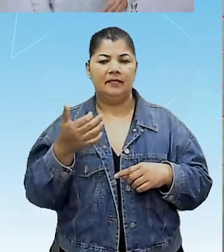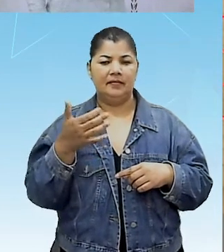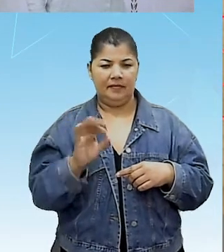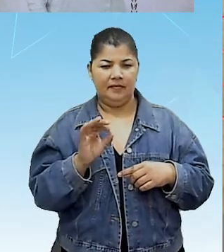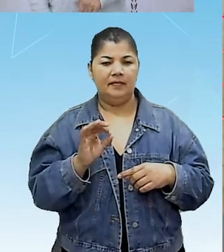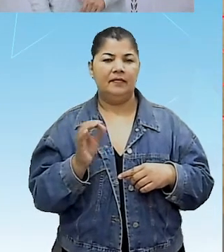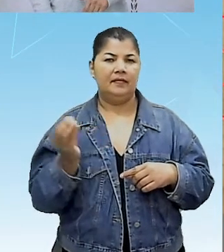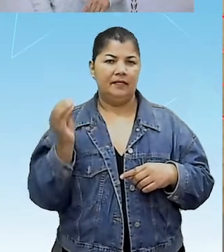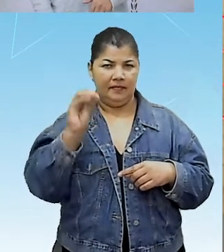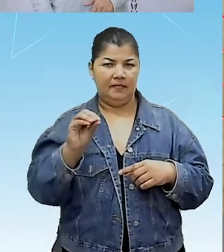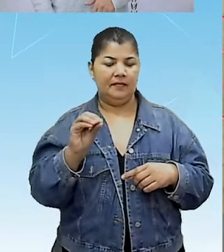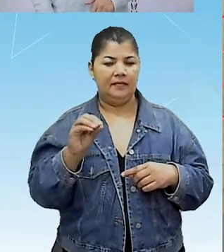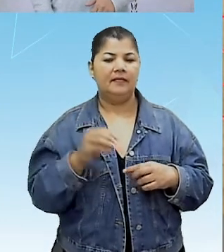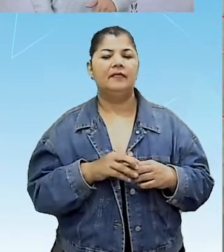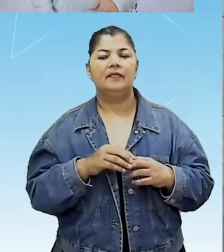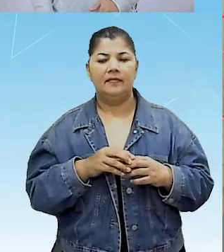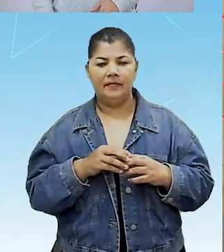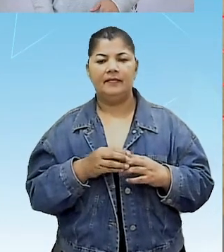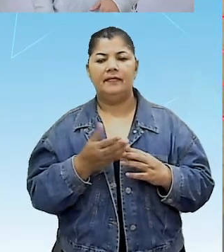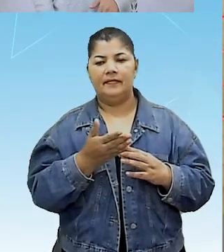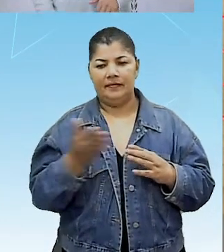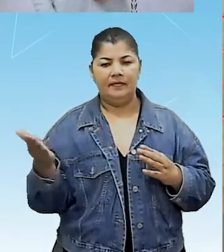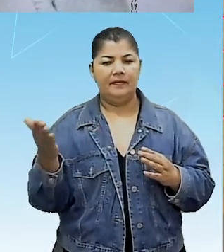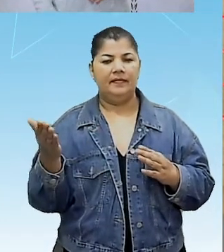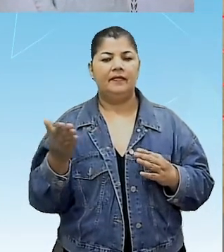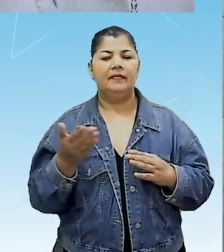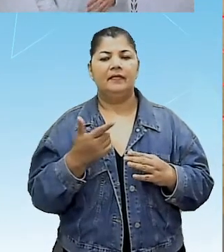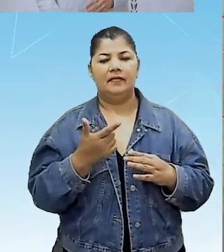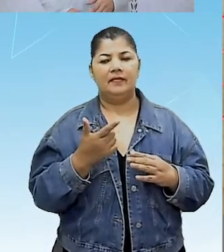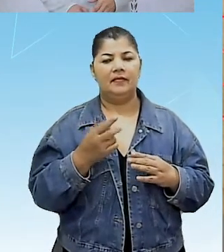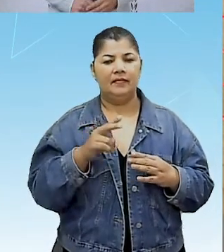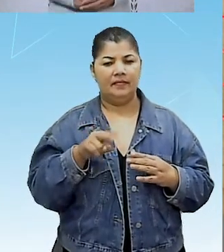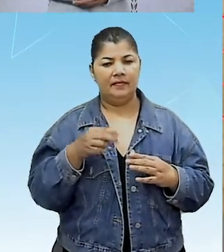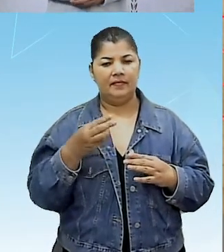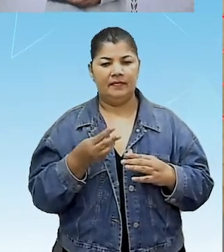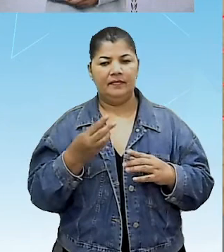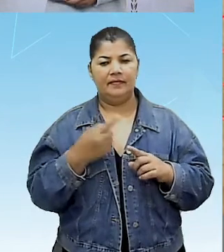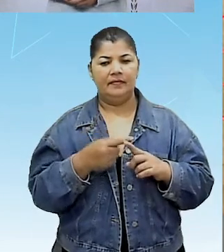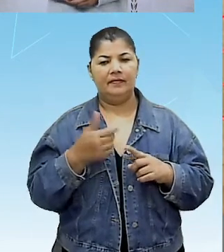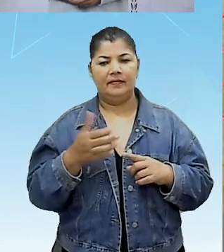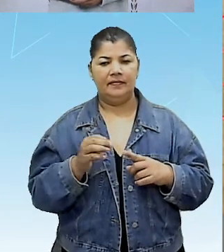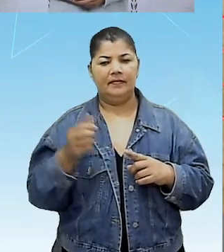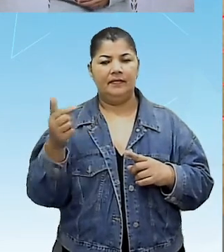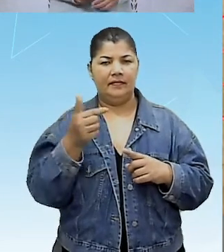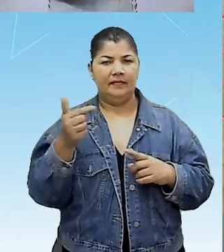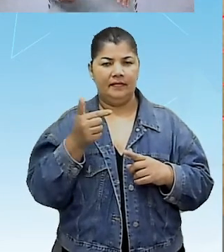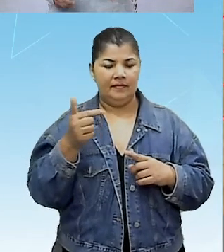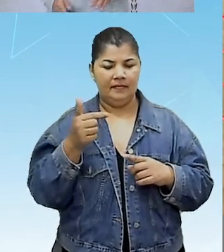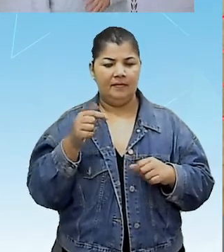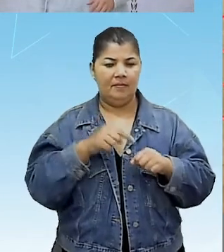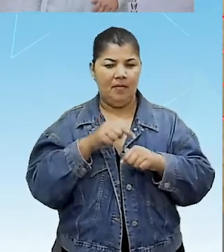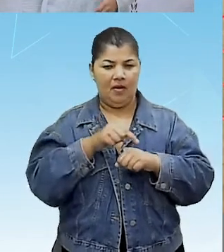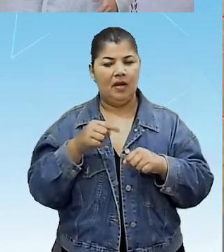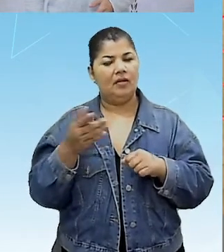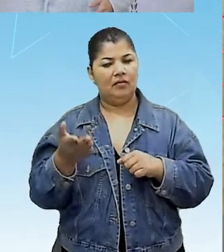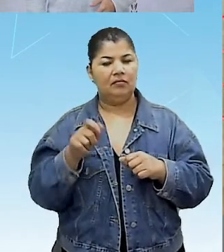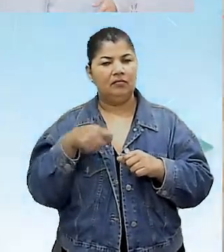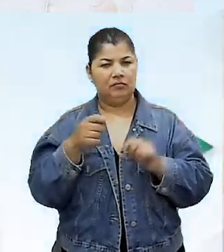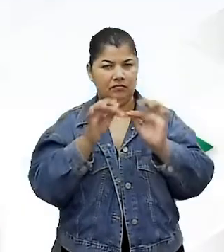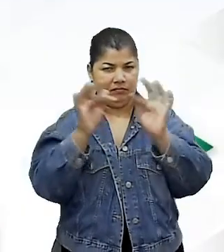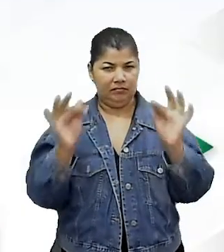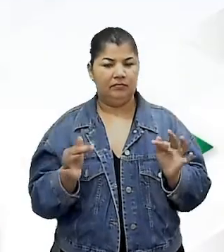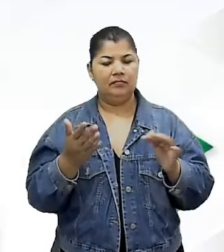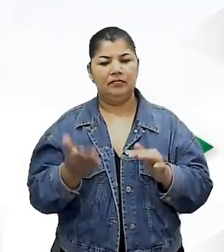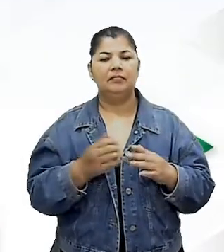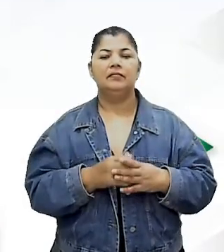né? Então, 2,3 vezes 10 a 22 de moléculas, tá? Essa é a representação da letra A.